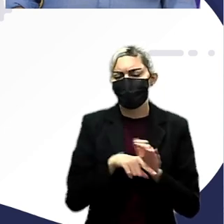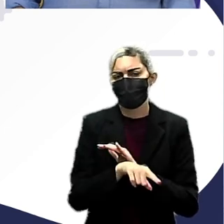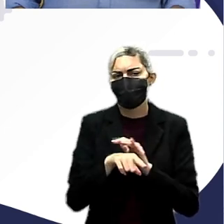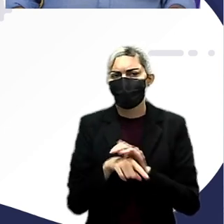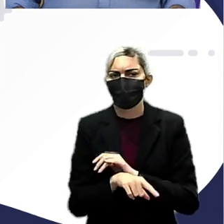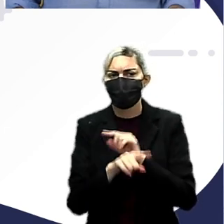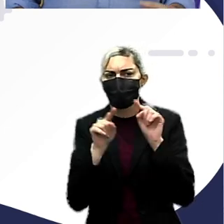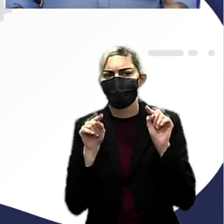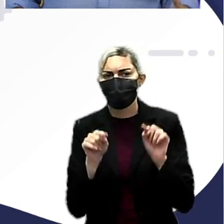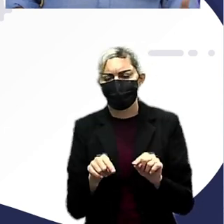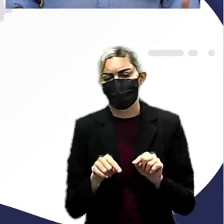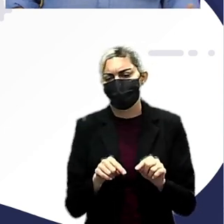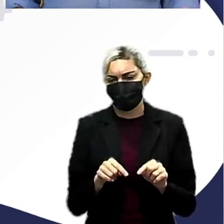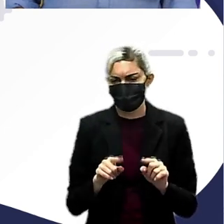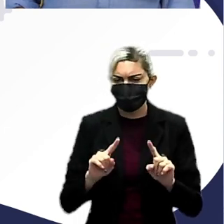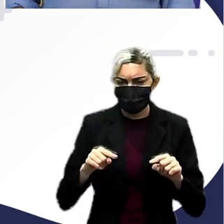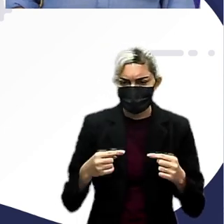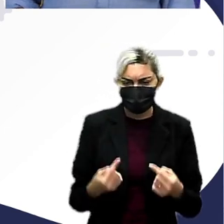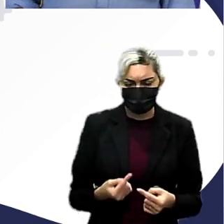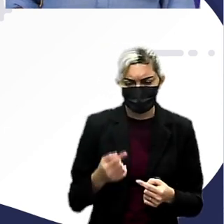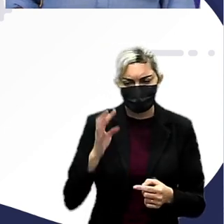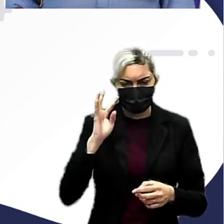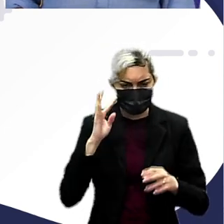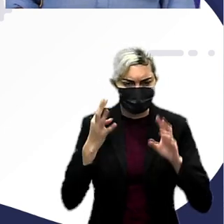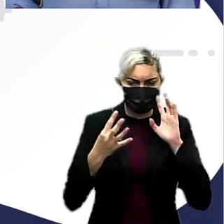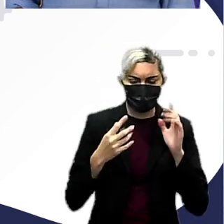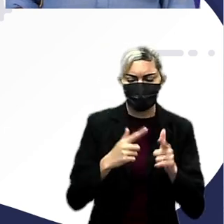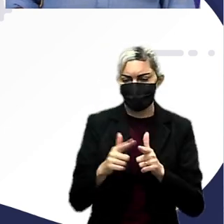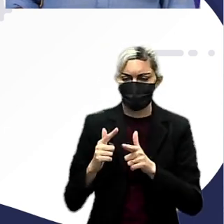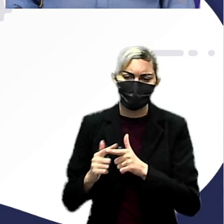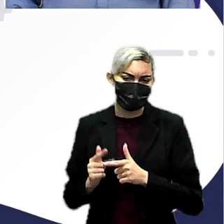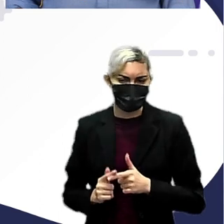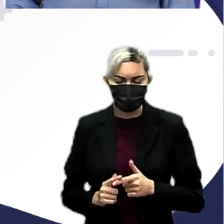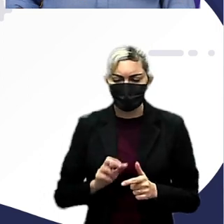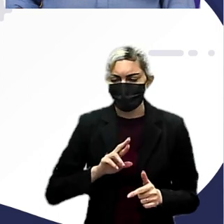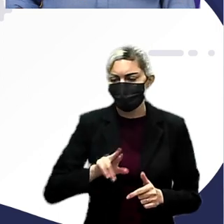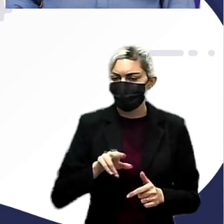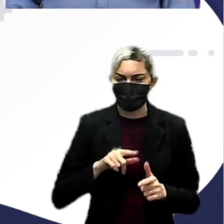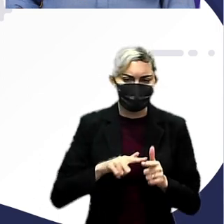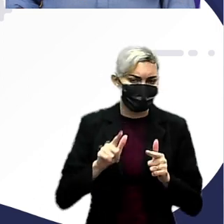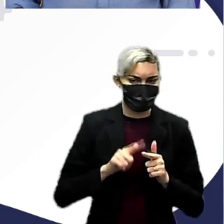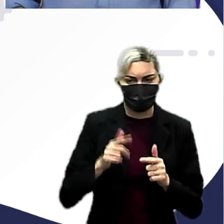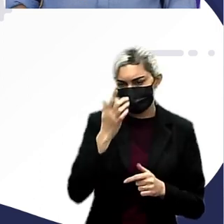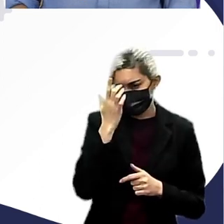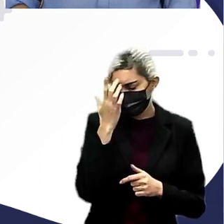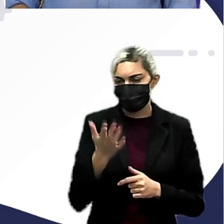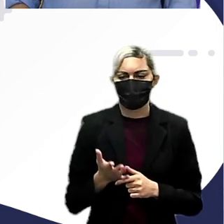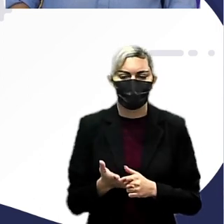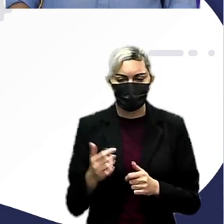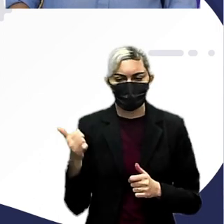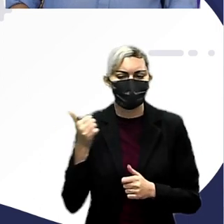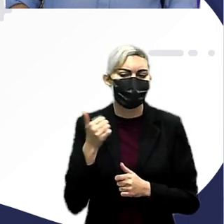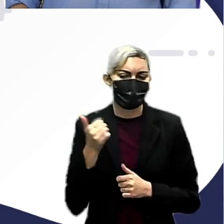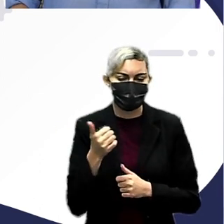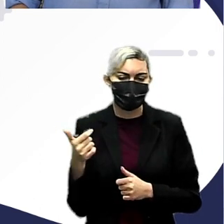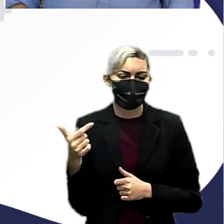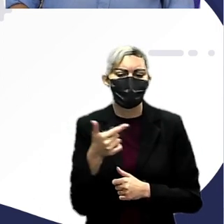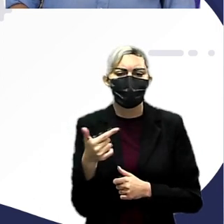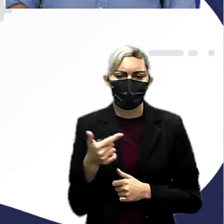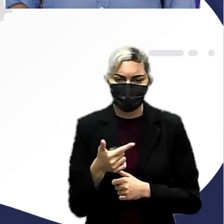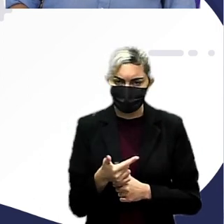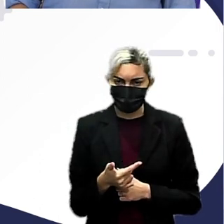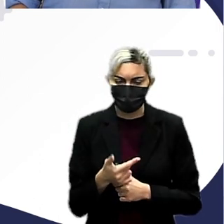questionados ou sendo desafiados para a resolução de problemas. E não são problemas fáceis, tá? Primeiro. O segundo,